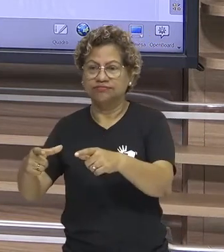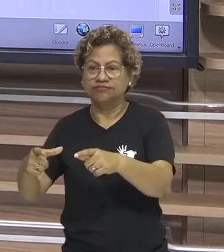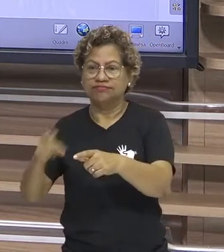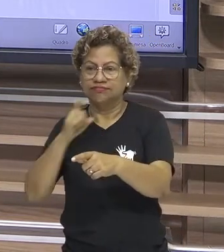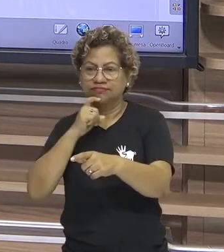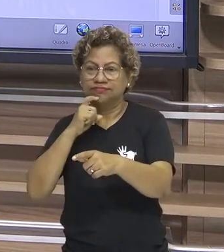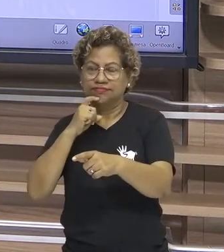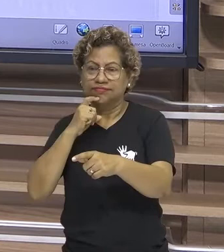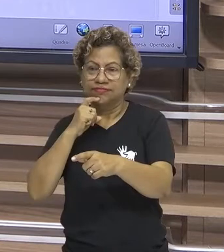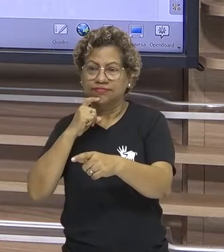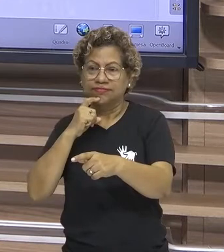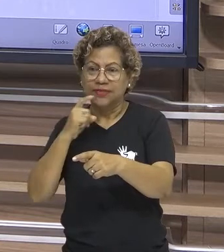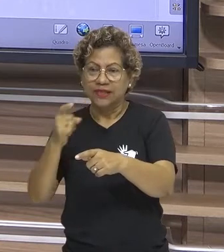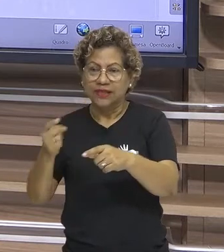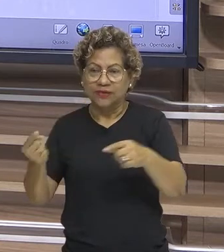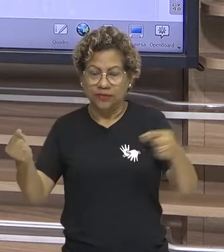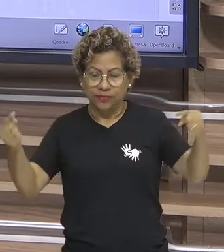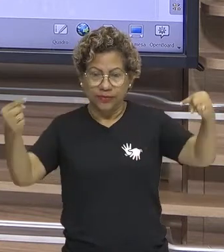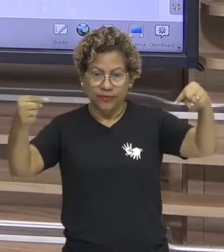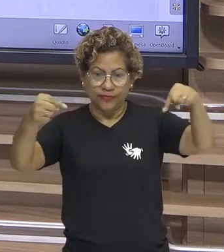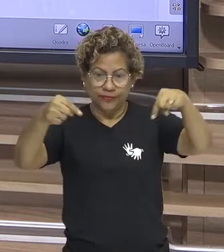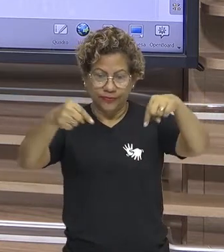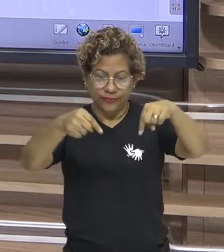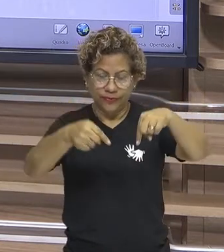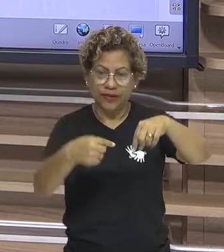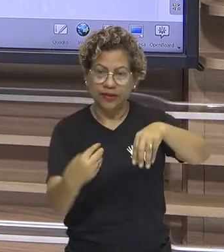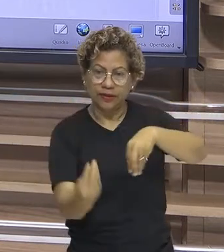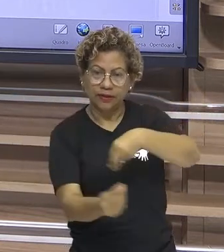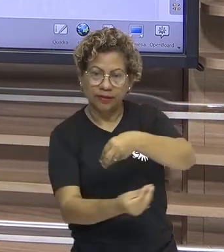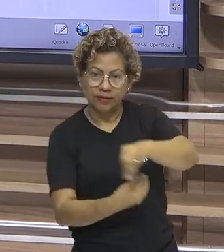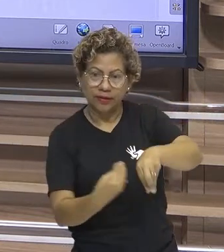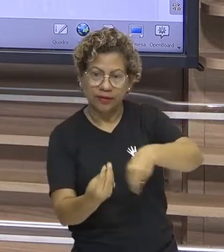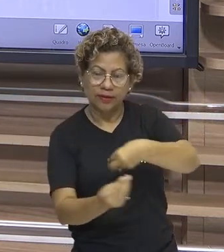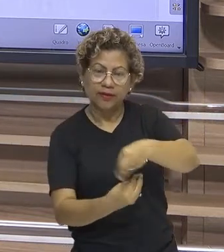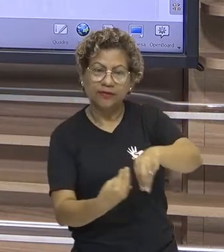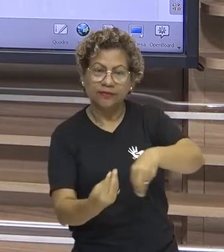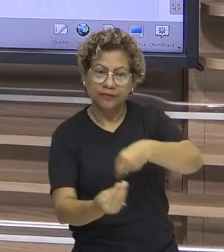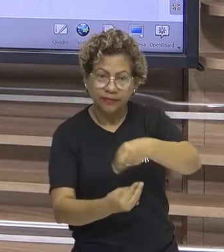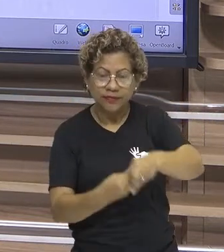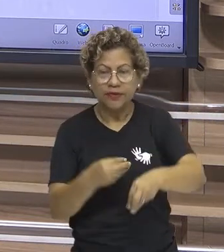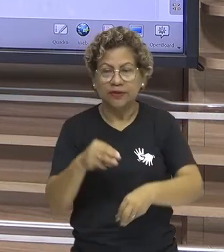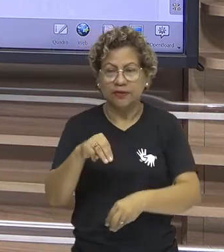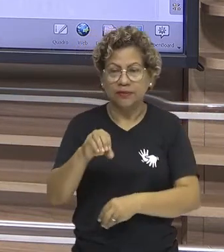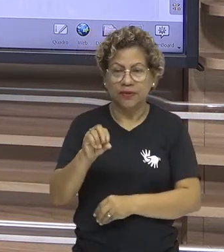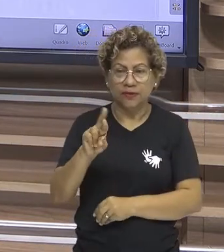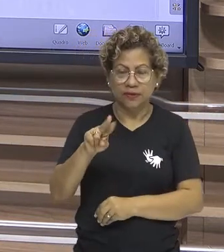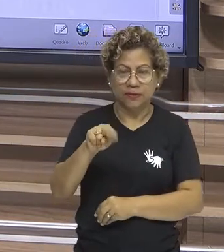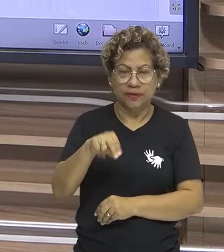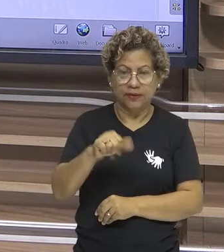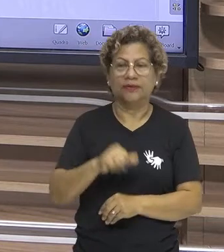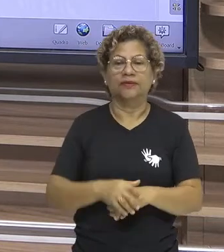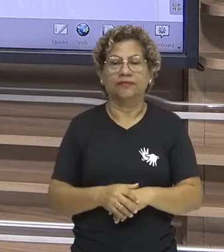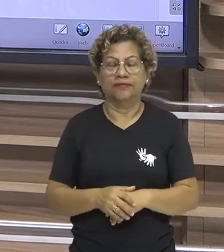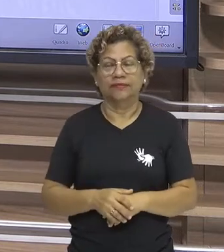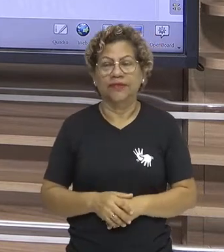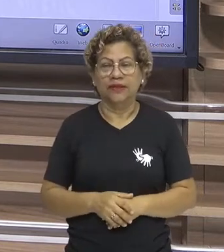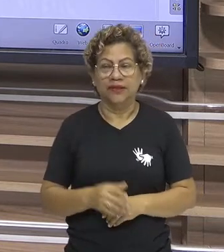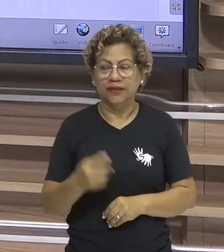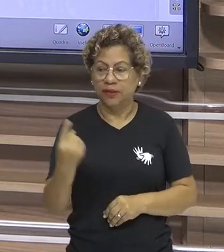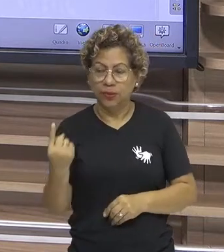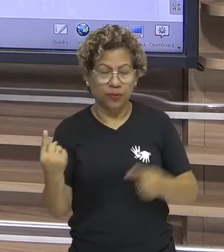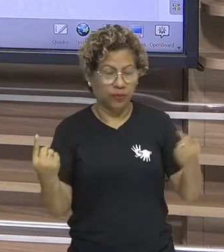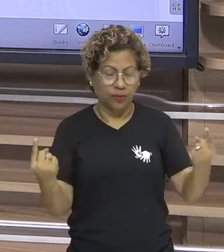a morna. E ela me deu a ideia de trocas de calor. Sempre uma vai ceder e a outra